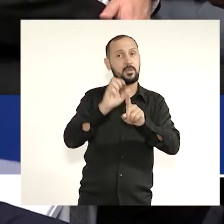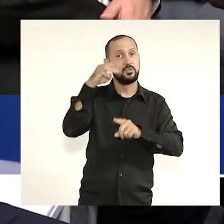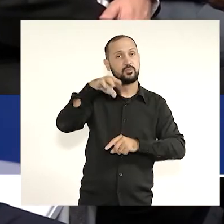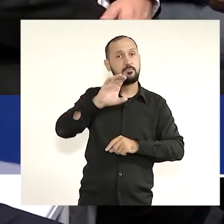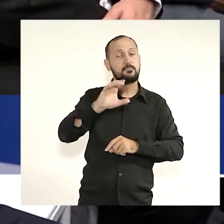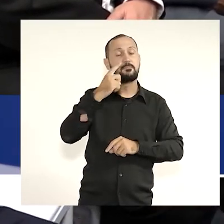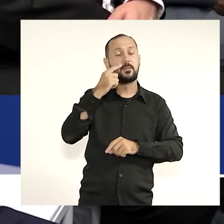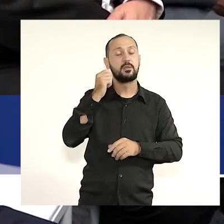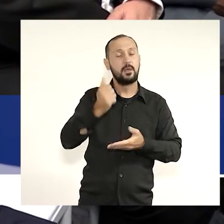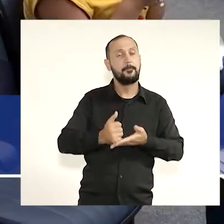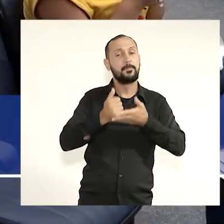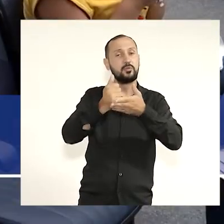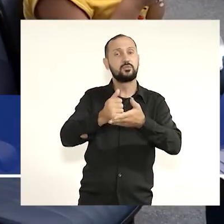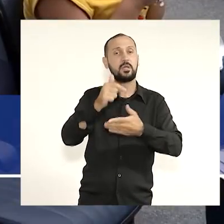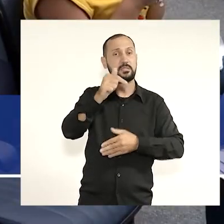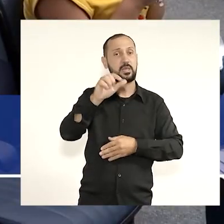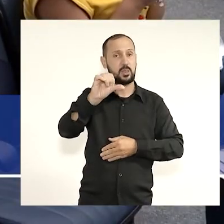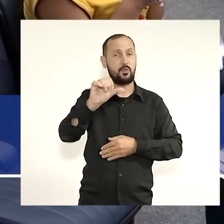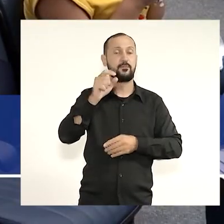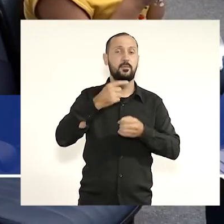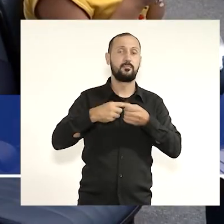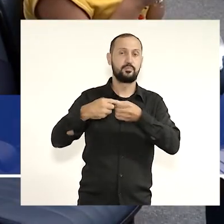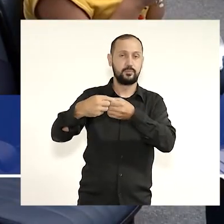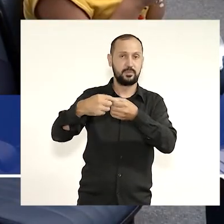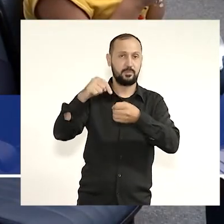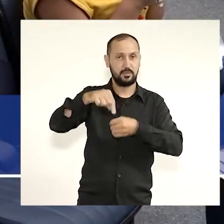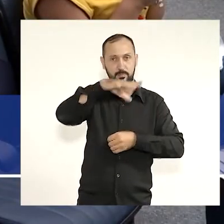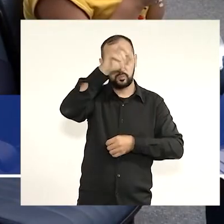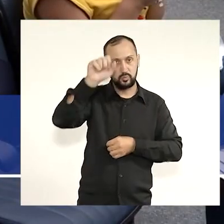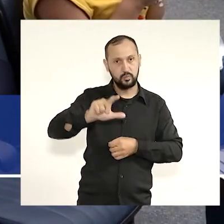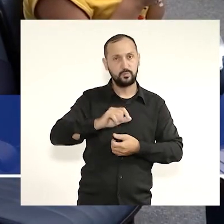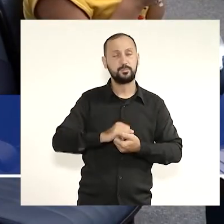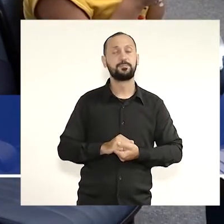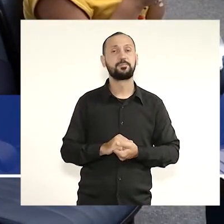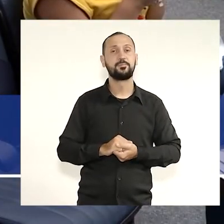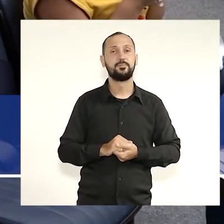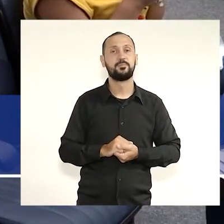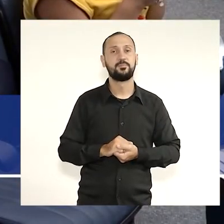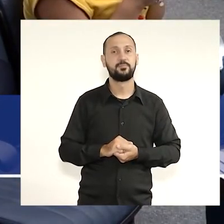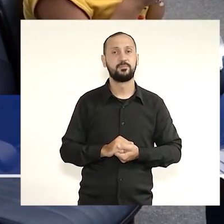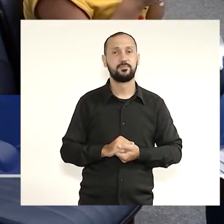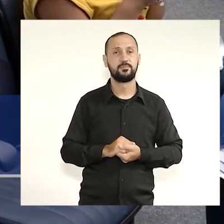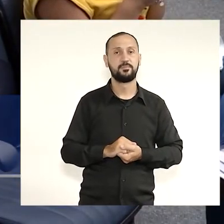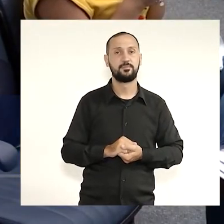pacote de investimentos para atender aos 79 municípios sul-mato-grossenses.